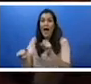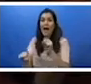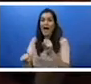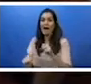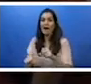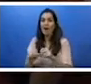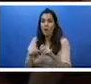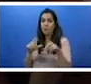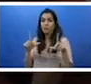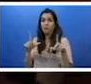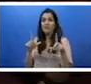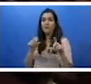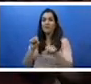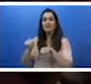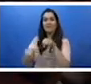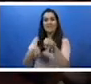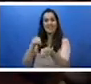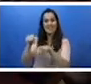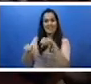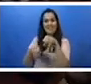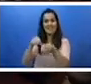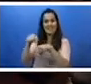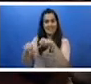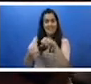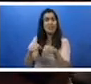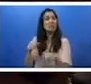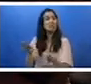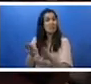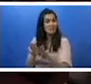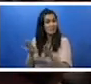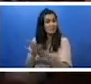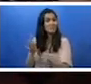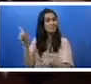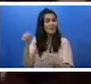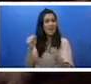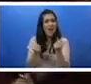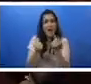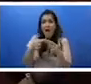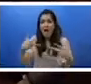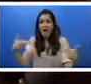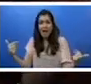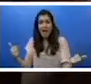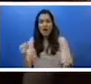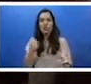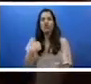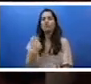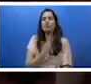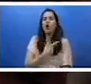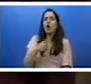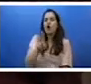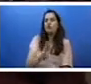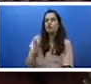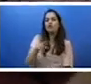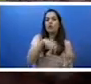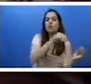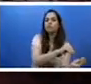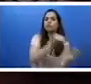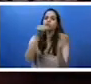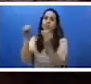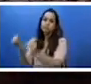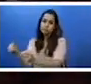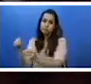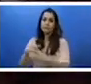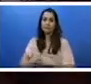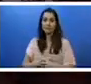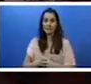para vocês, olha. Uma bicicleta, ele também é um meio de transporte, a gente usa ela para ir de um lado para o outro. Agora